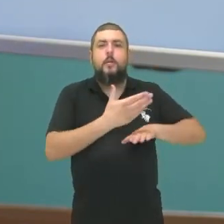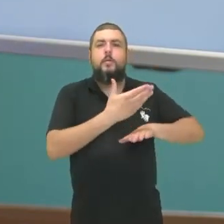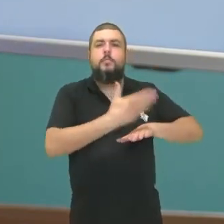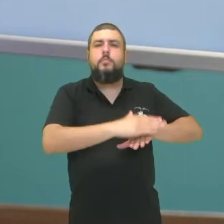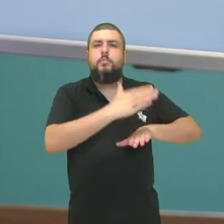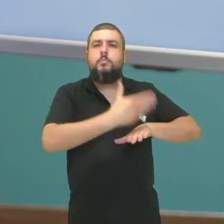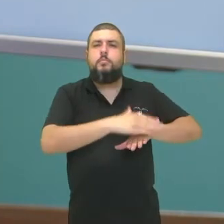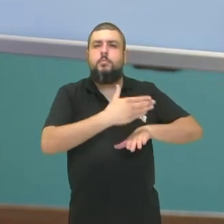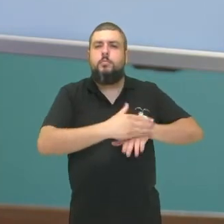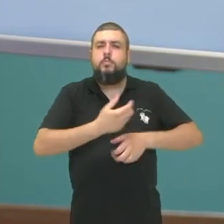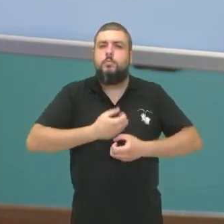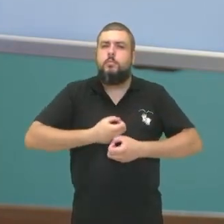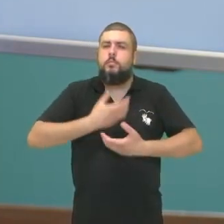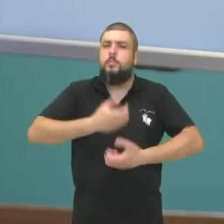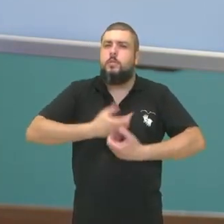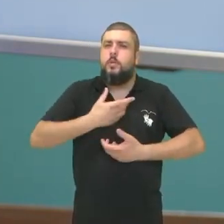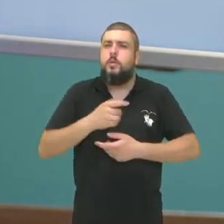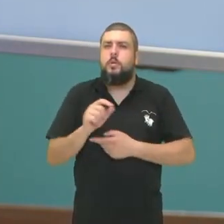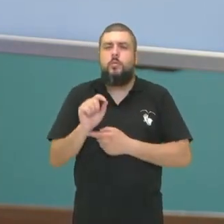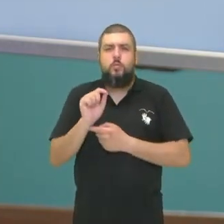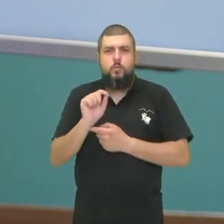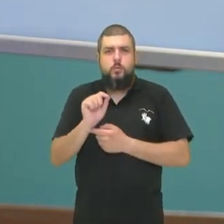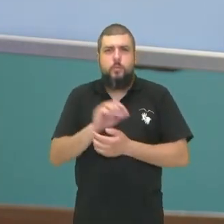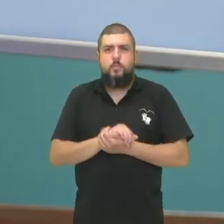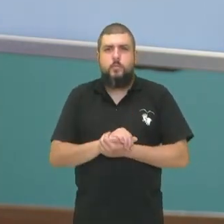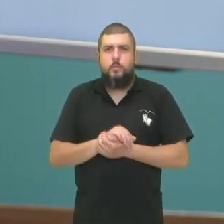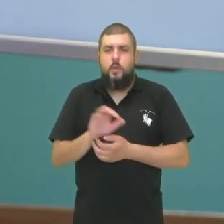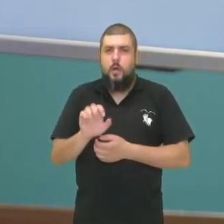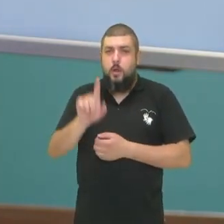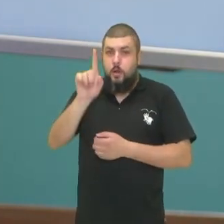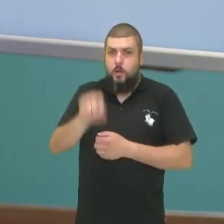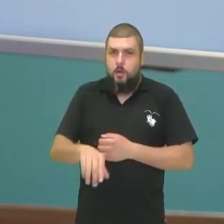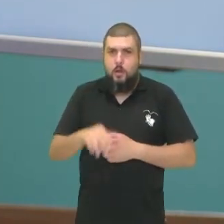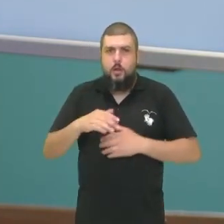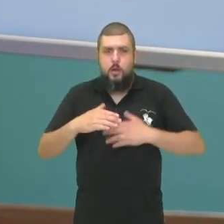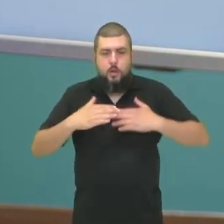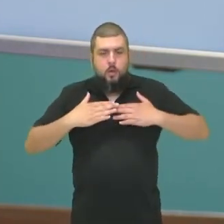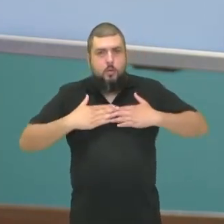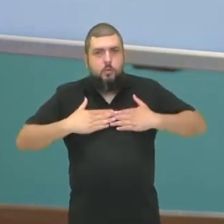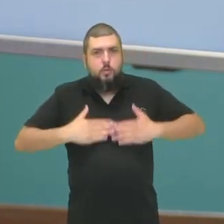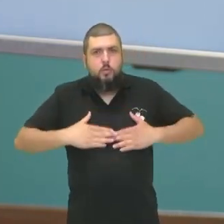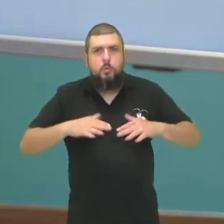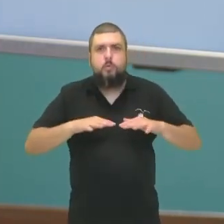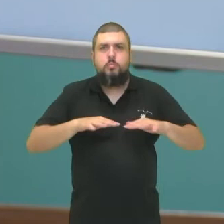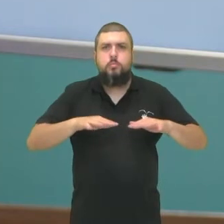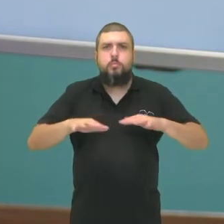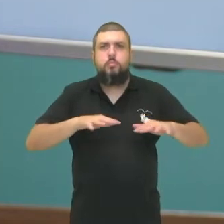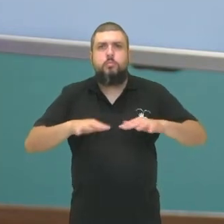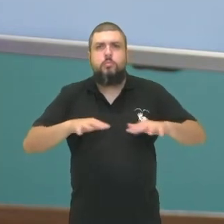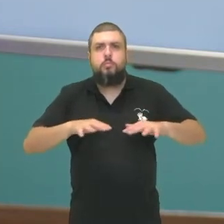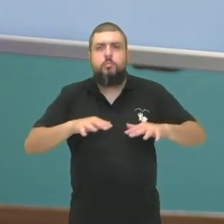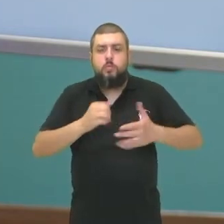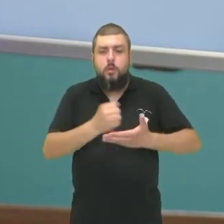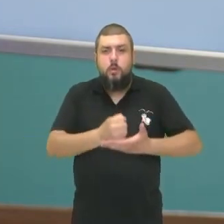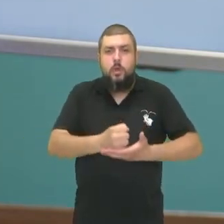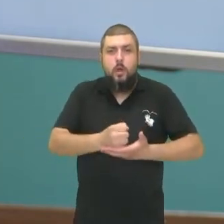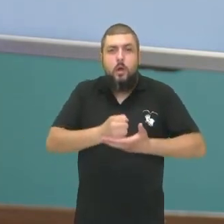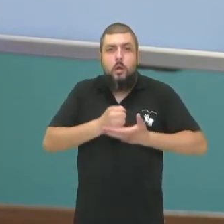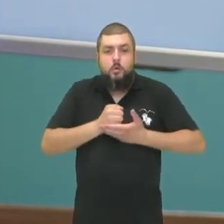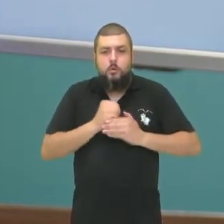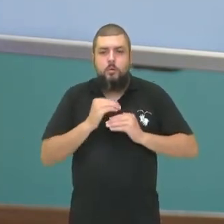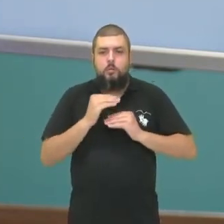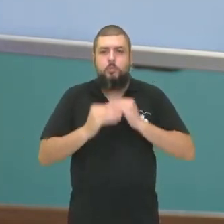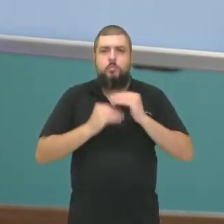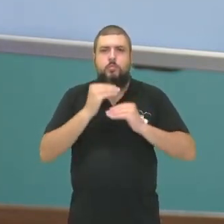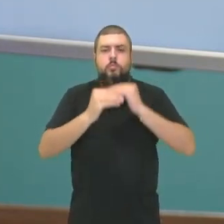o que vem a ser? É um movimento corporal responsável pelo desenvolvimento físico motor do